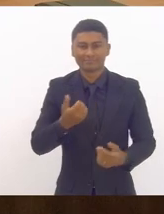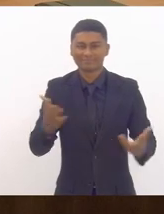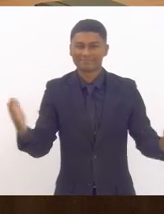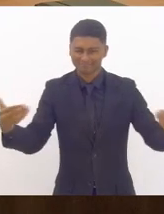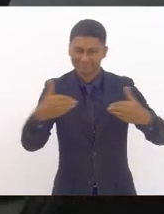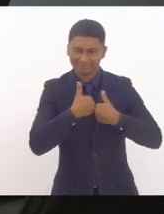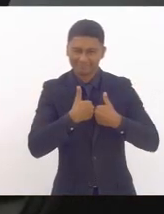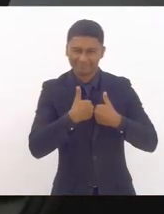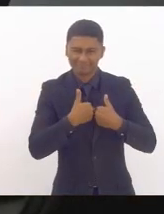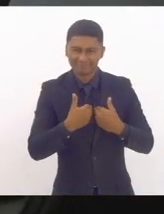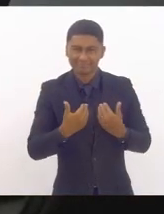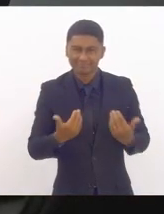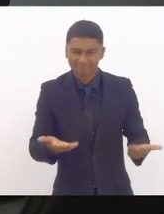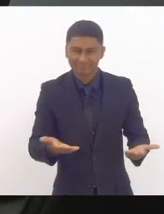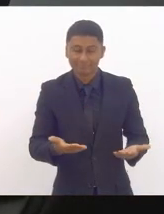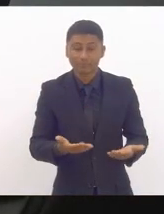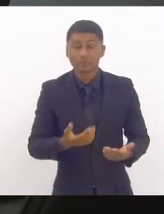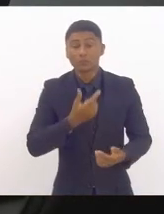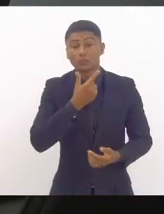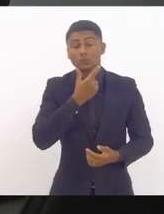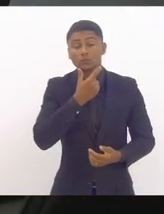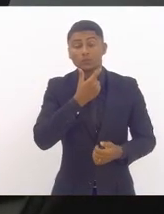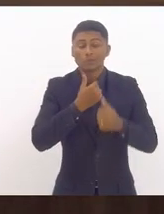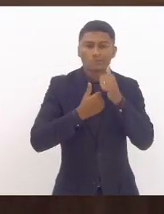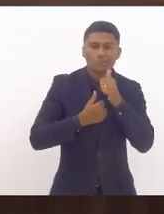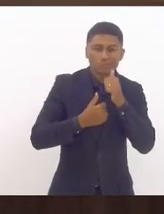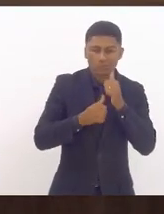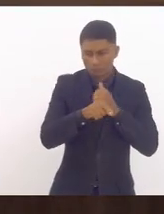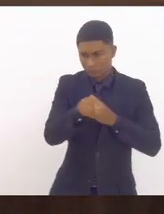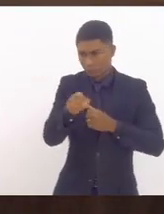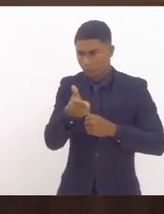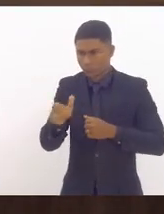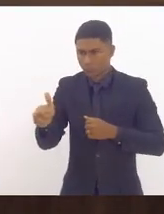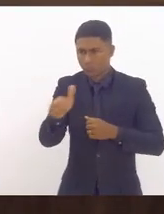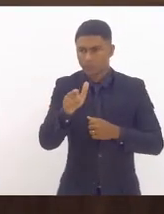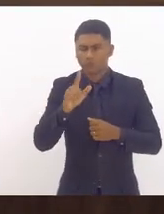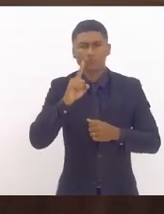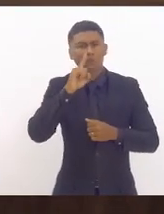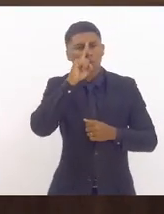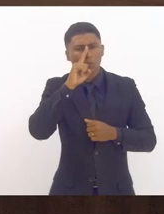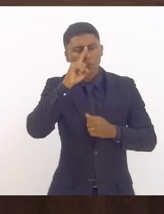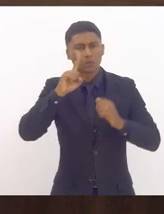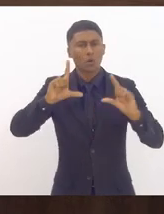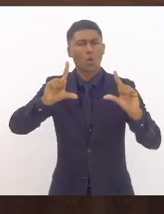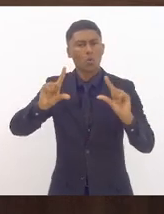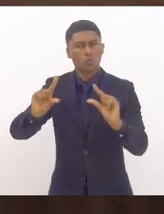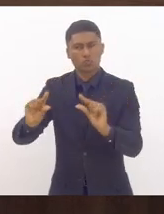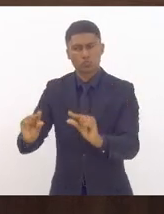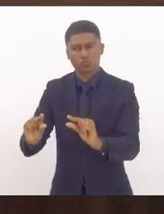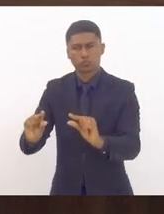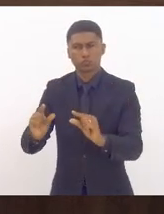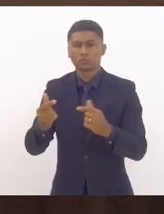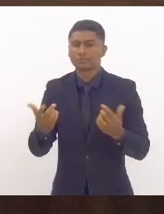autista do que entre as mulheres que não têm. e são